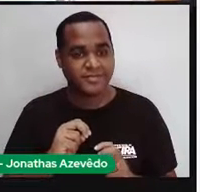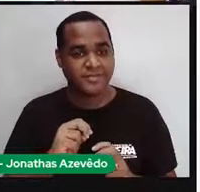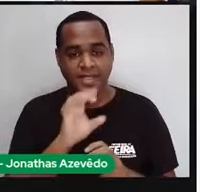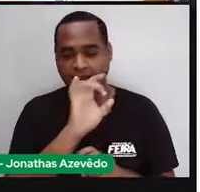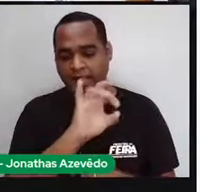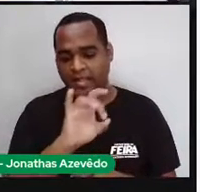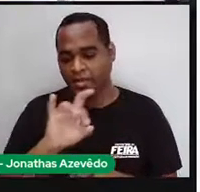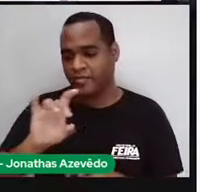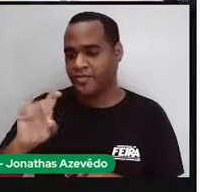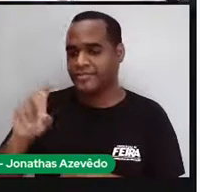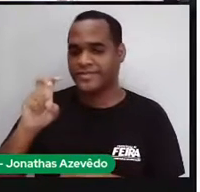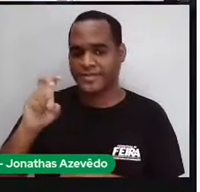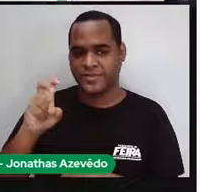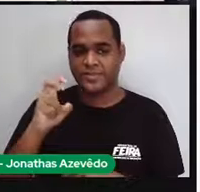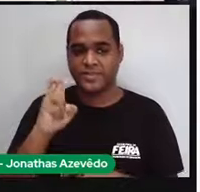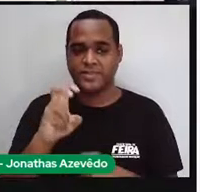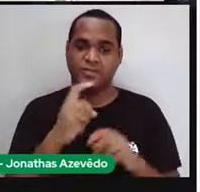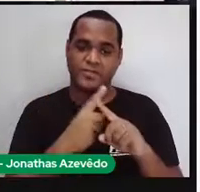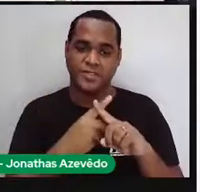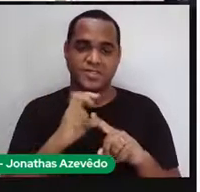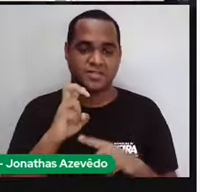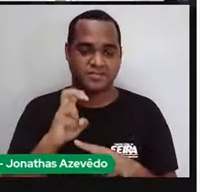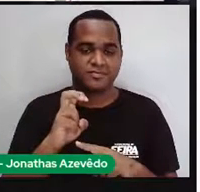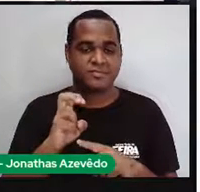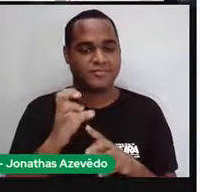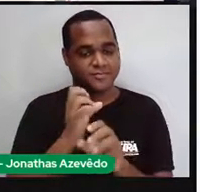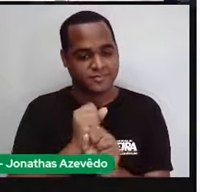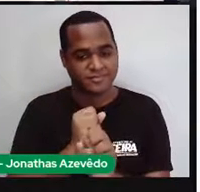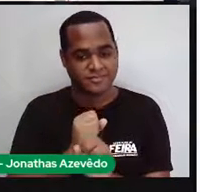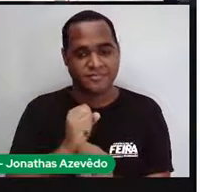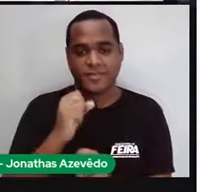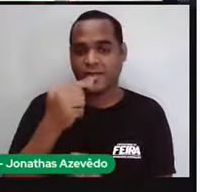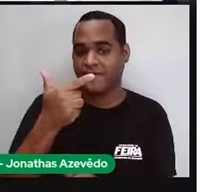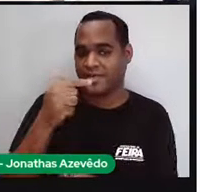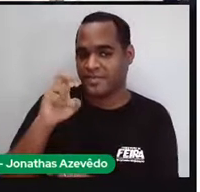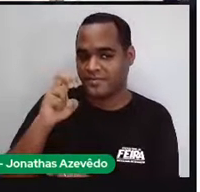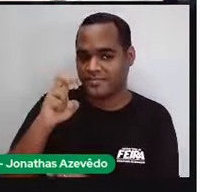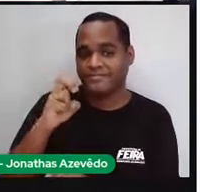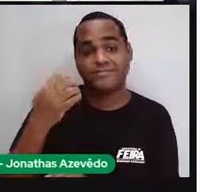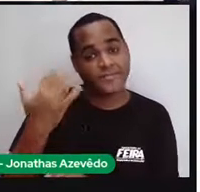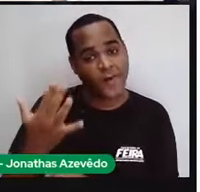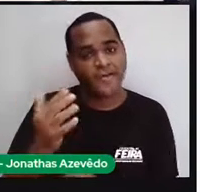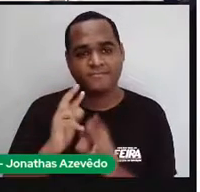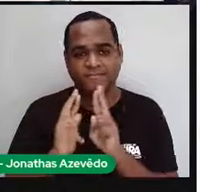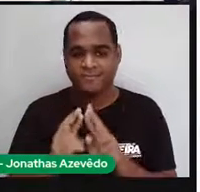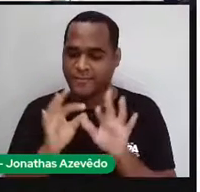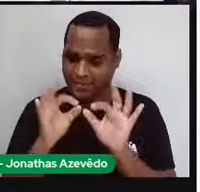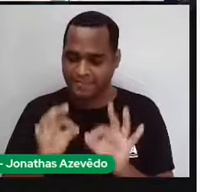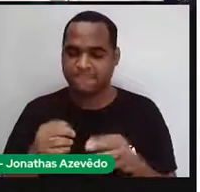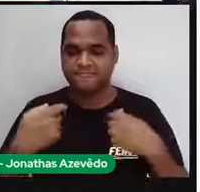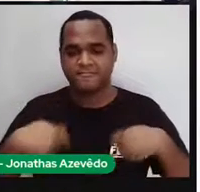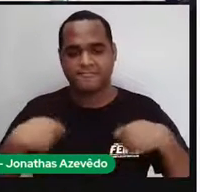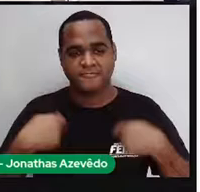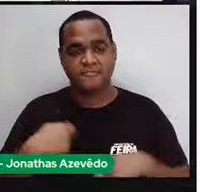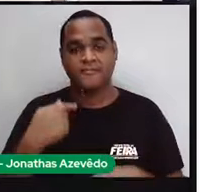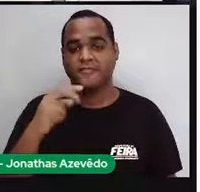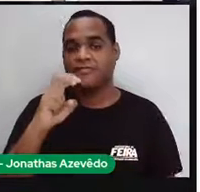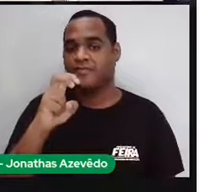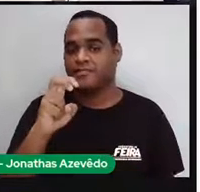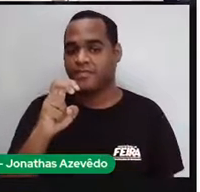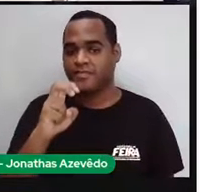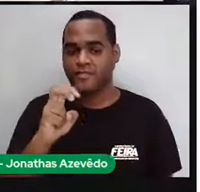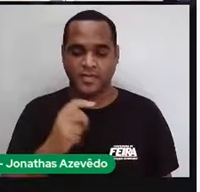5 placas 5 x 5 = 25 a gente vai escrever isso olha só a